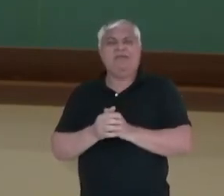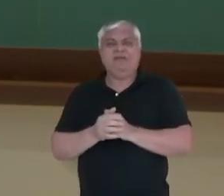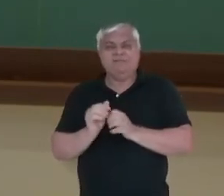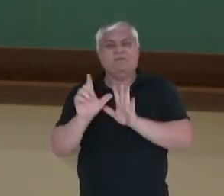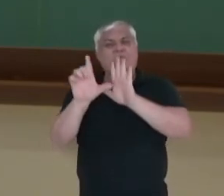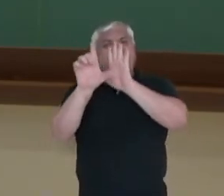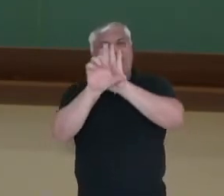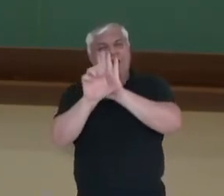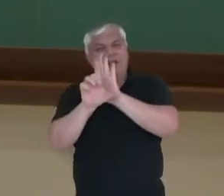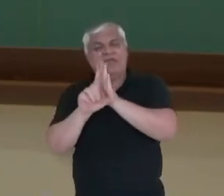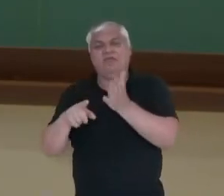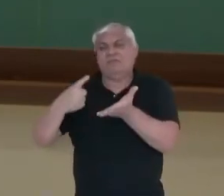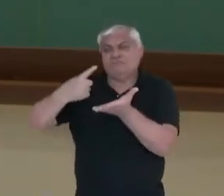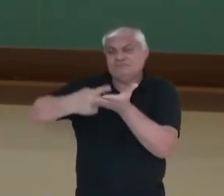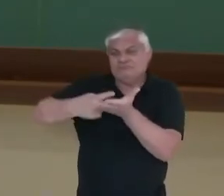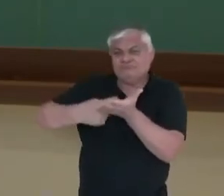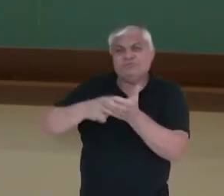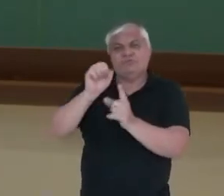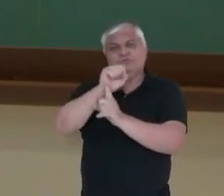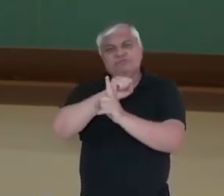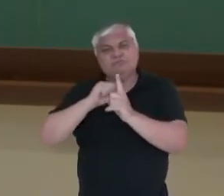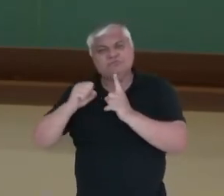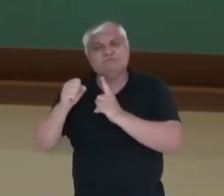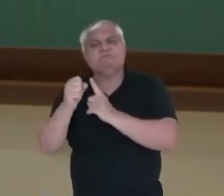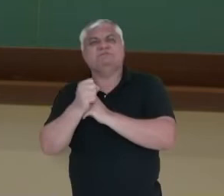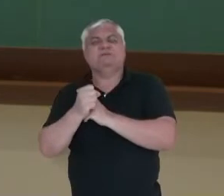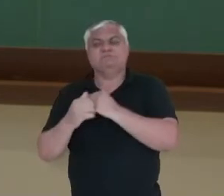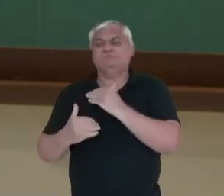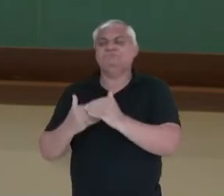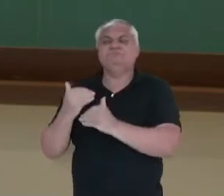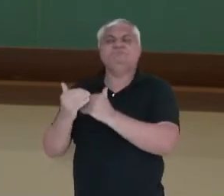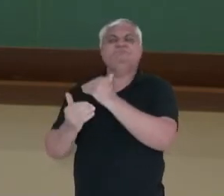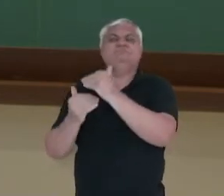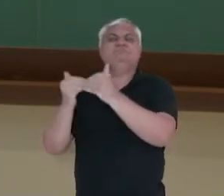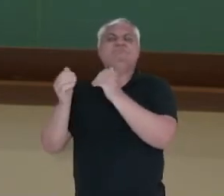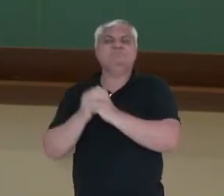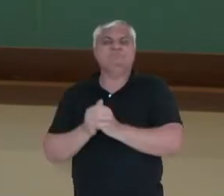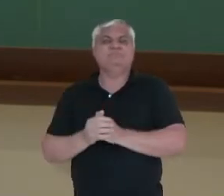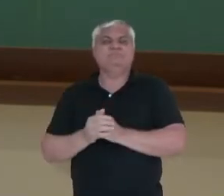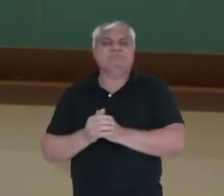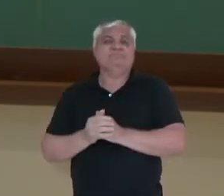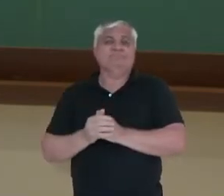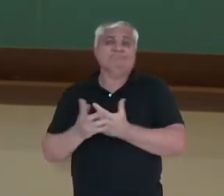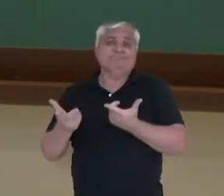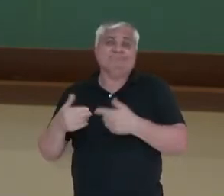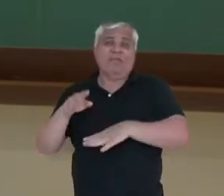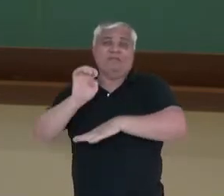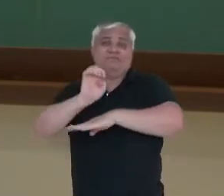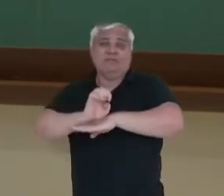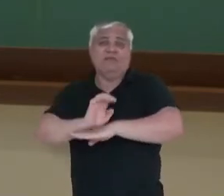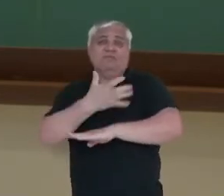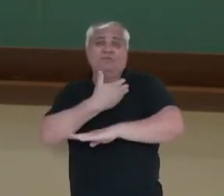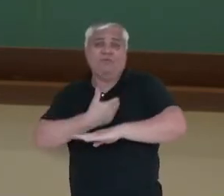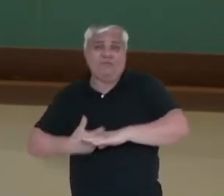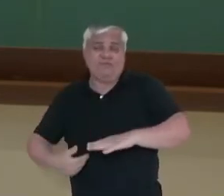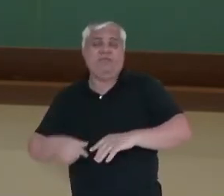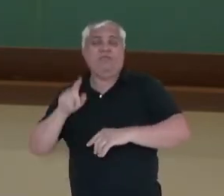formalizarem esse pacto social e construírem essa noção de Estado como uma